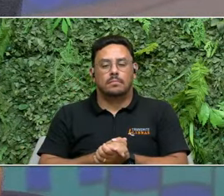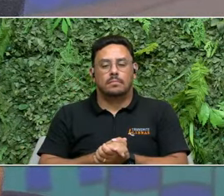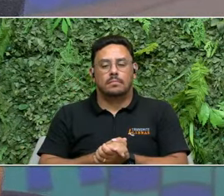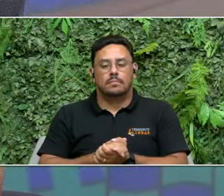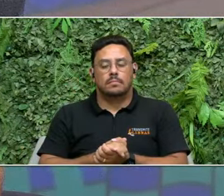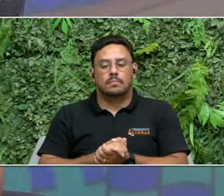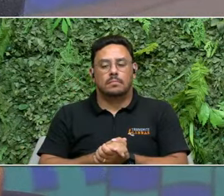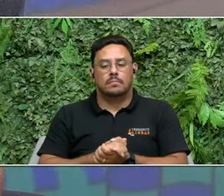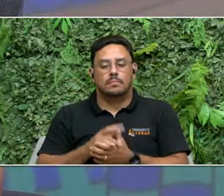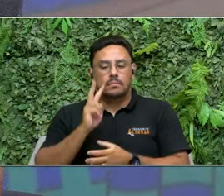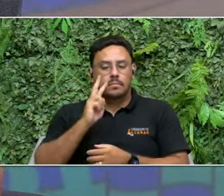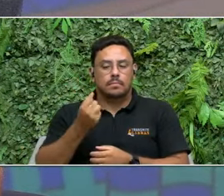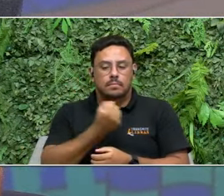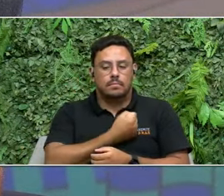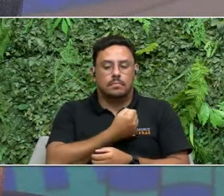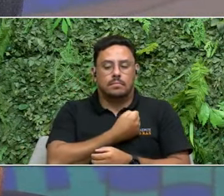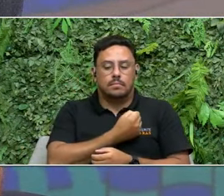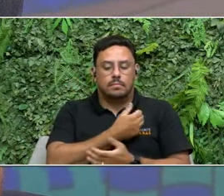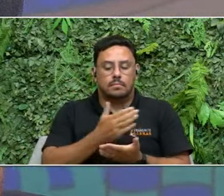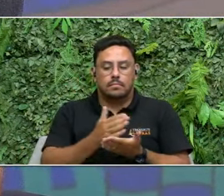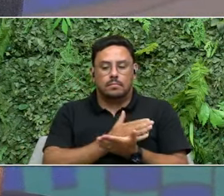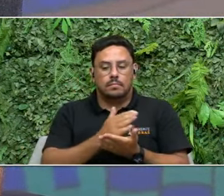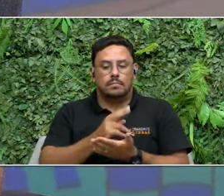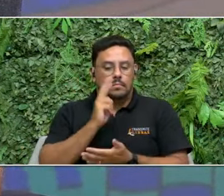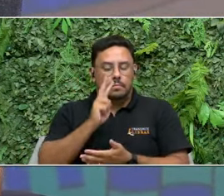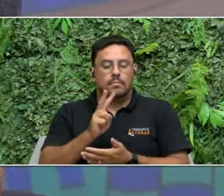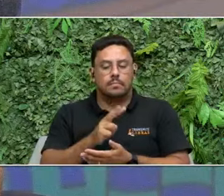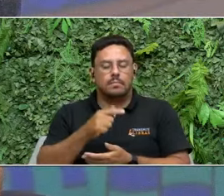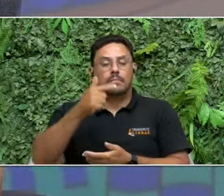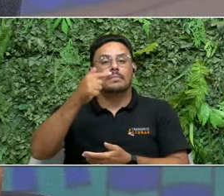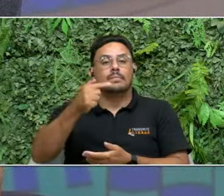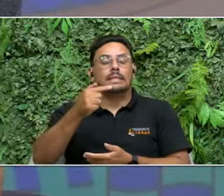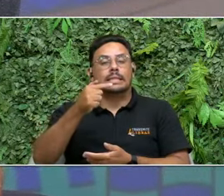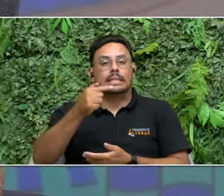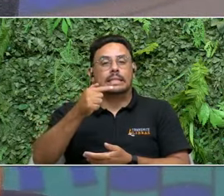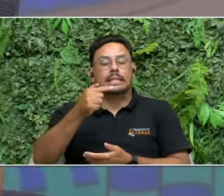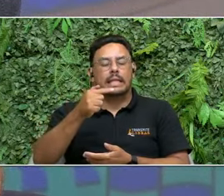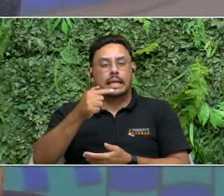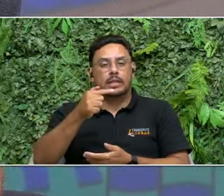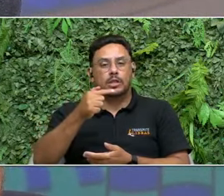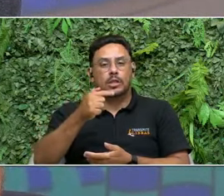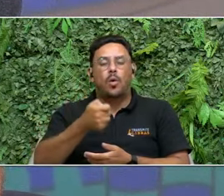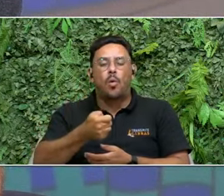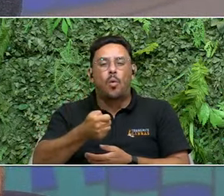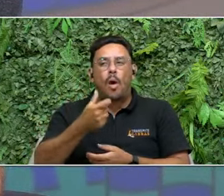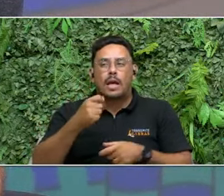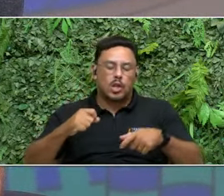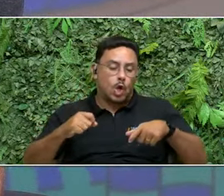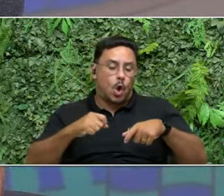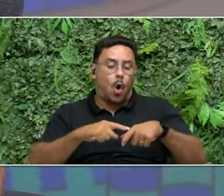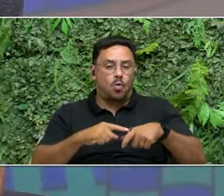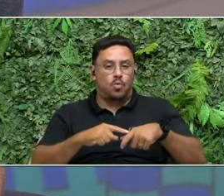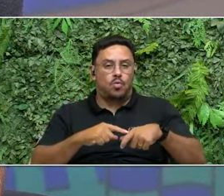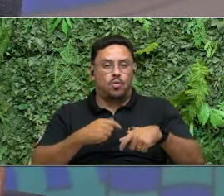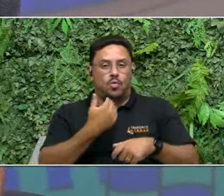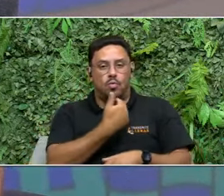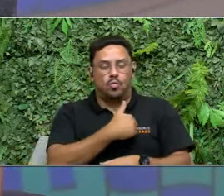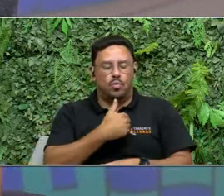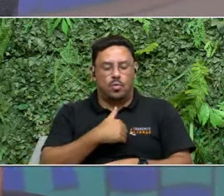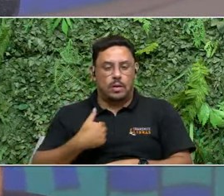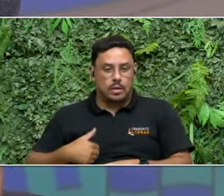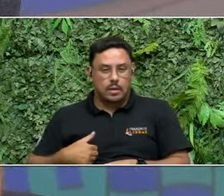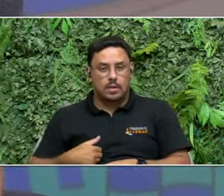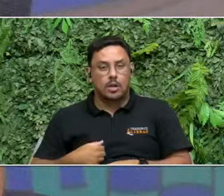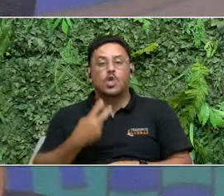fala T vendo aqui al sete finalizações do Atlético contra apenas duas finalizações